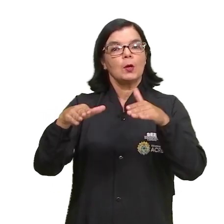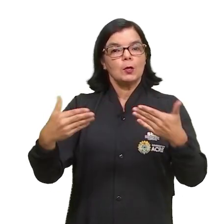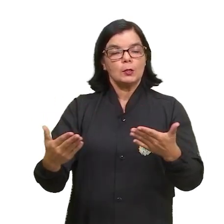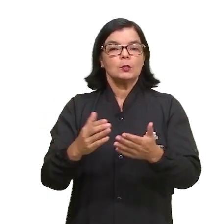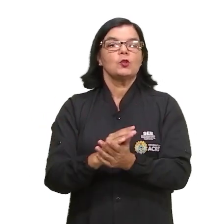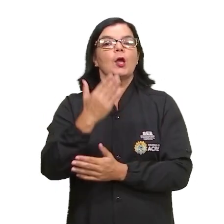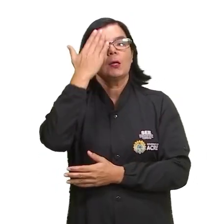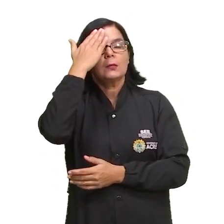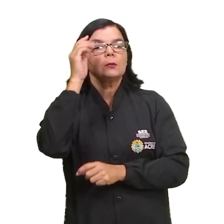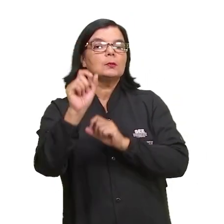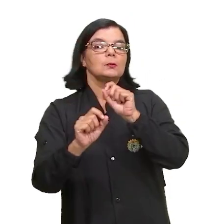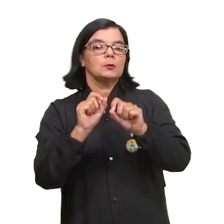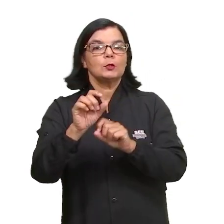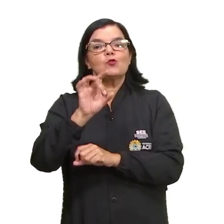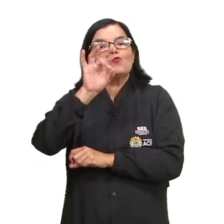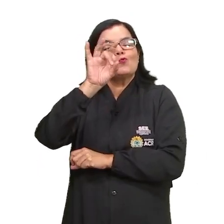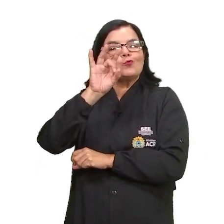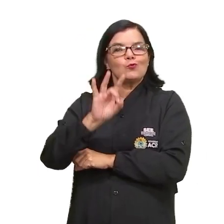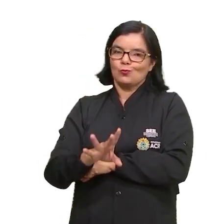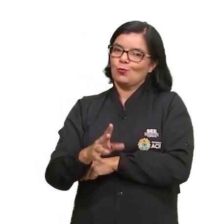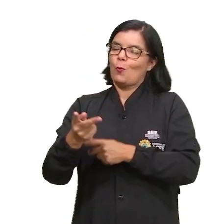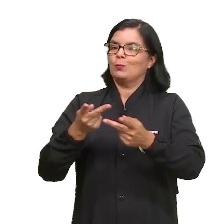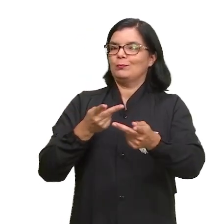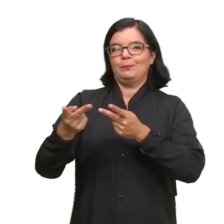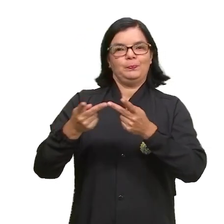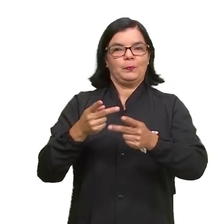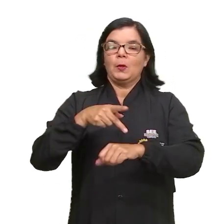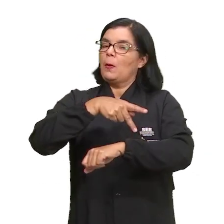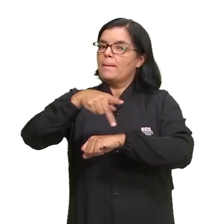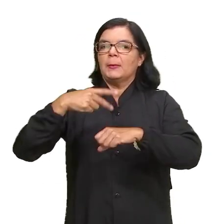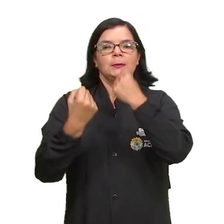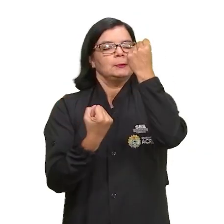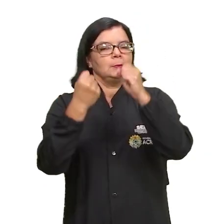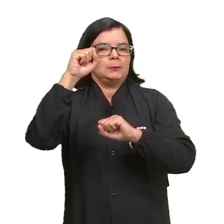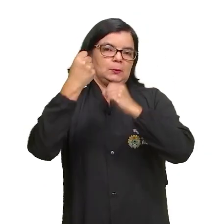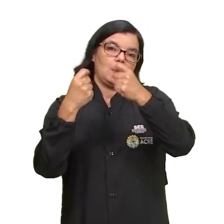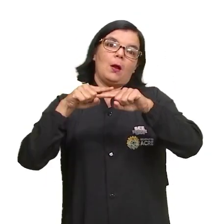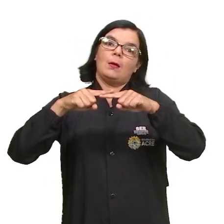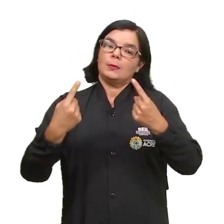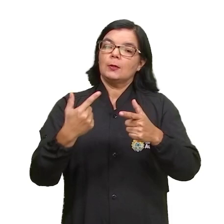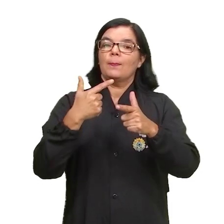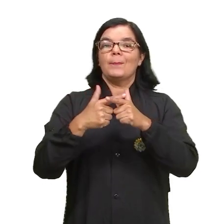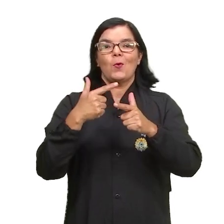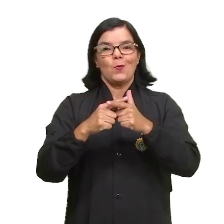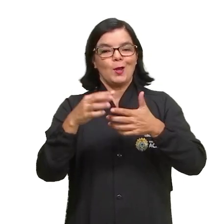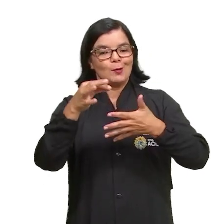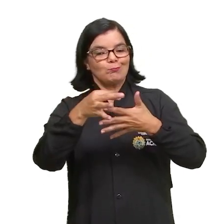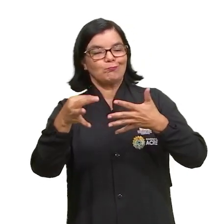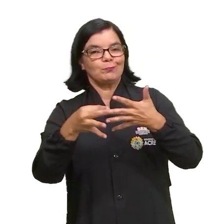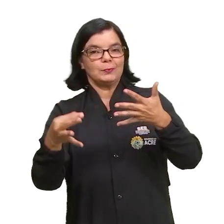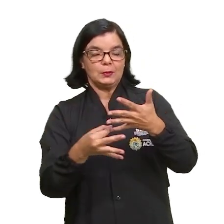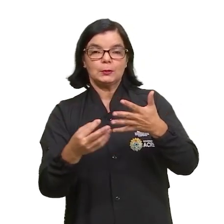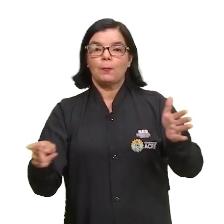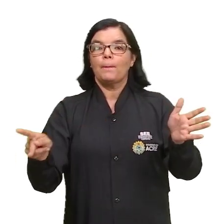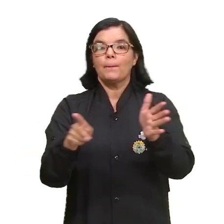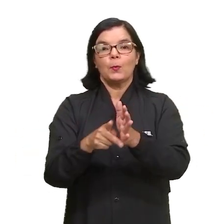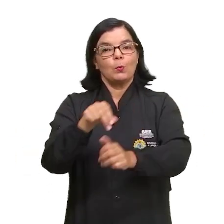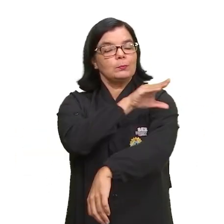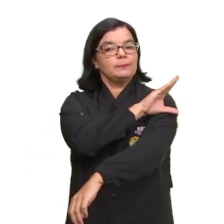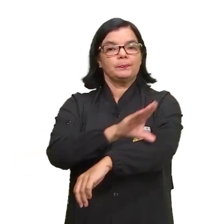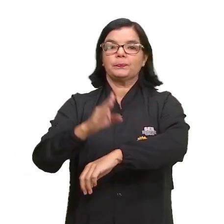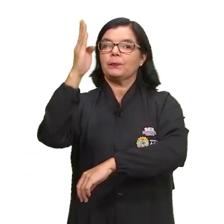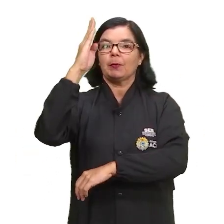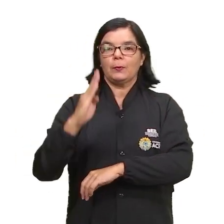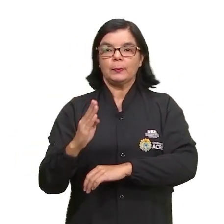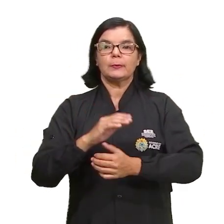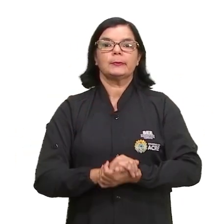a gente entende o quê? Que não está falando de um projeto de país industrial, até porque esses elementos são totalmente culturais, então não é a letra